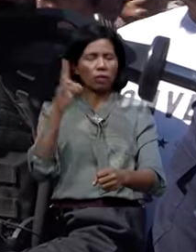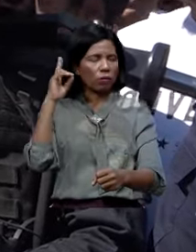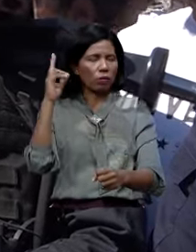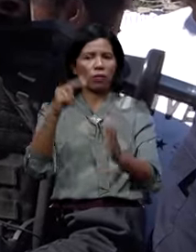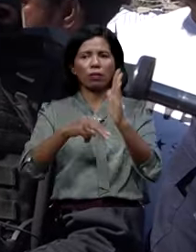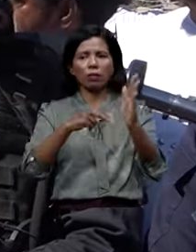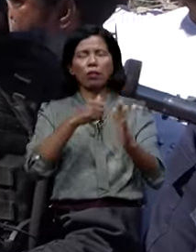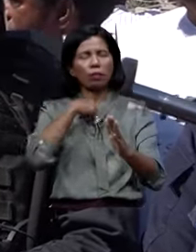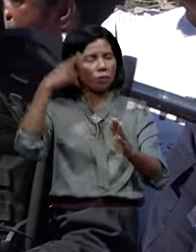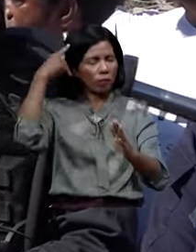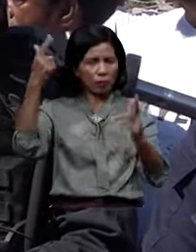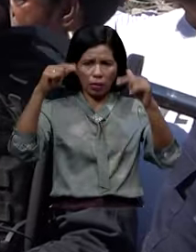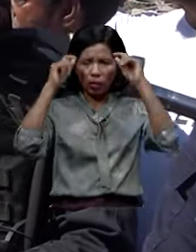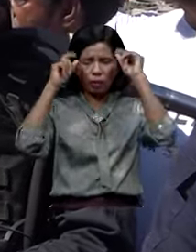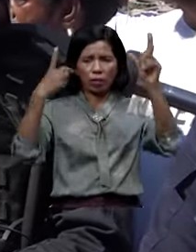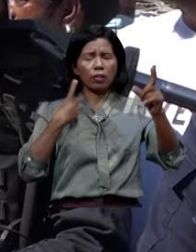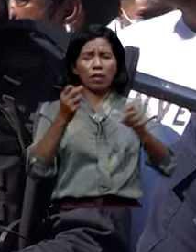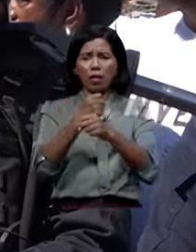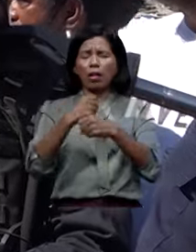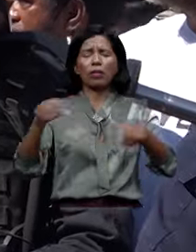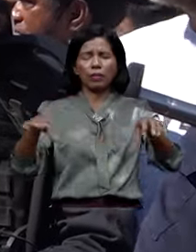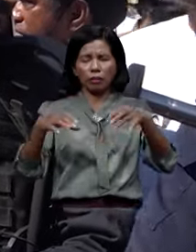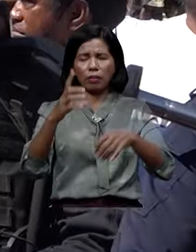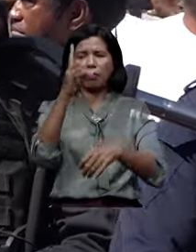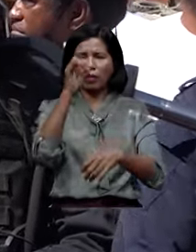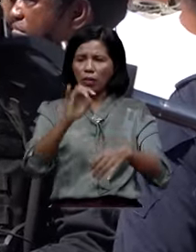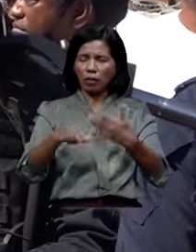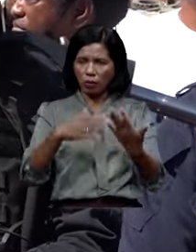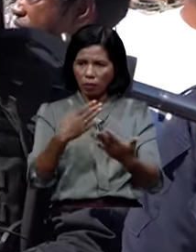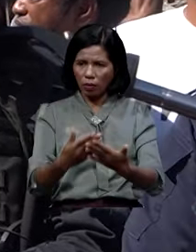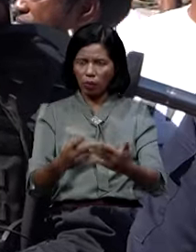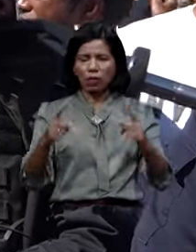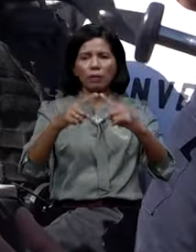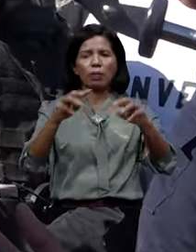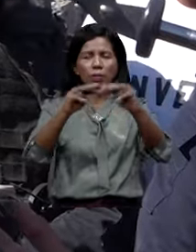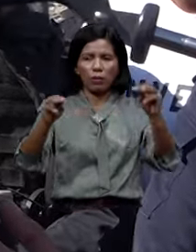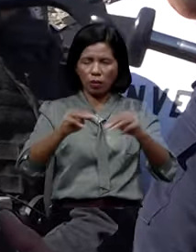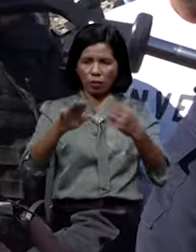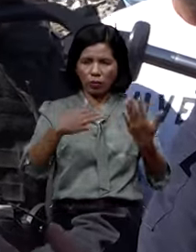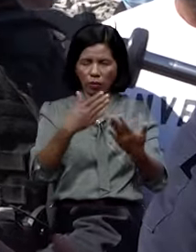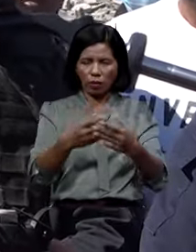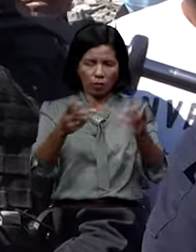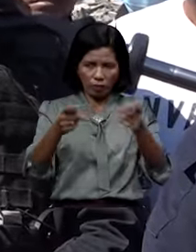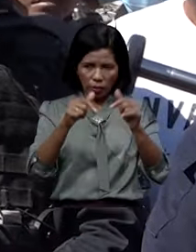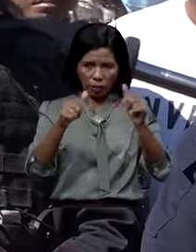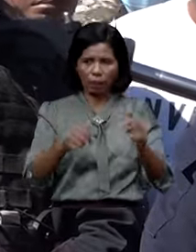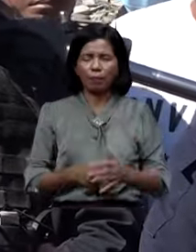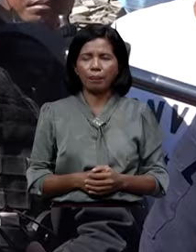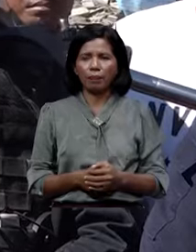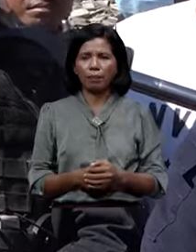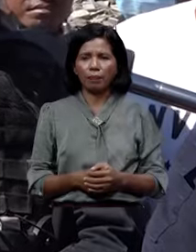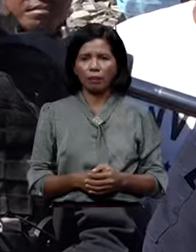Santo Papa também tipo. Né? Ita alta serviço, né? Vai de Larantoma, que nomos, vai município ser outro. Né? Fatem, né?